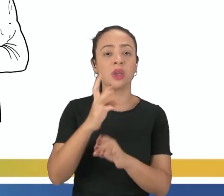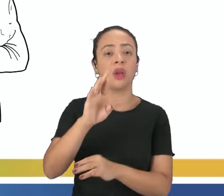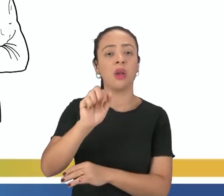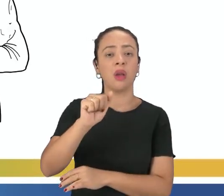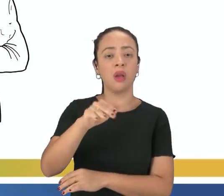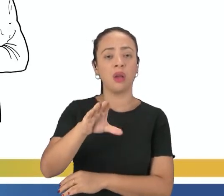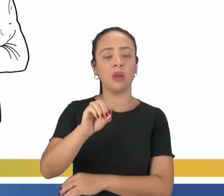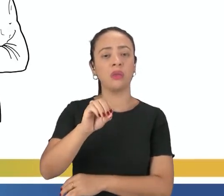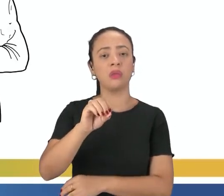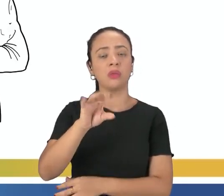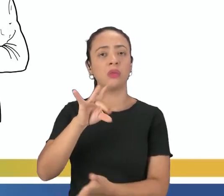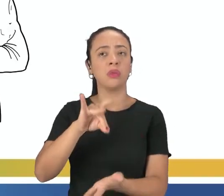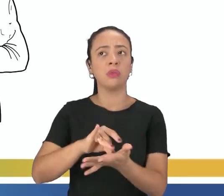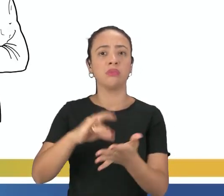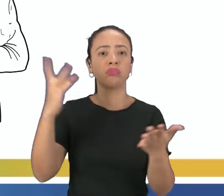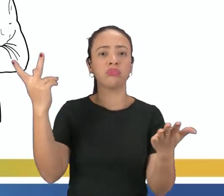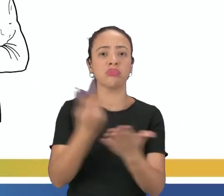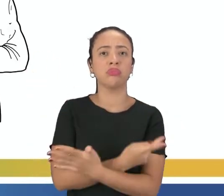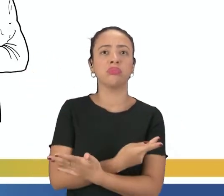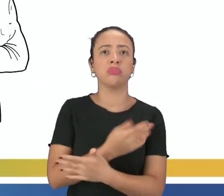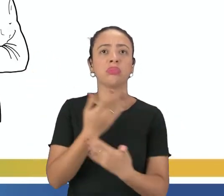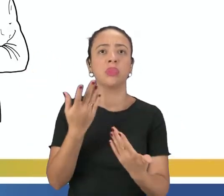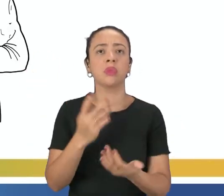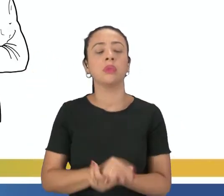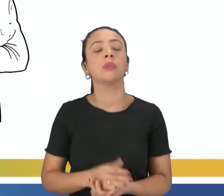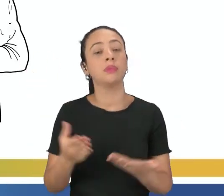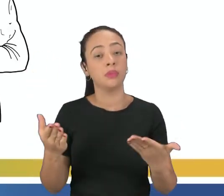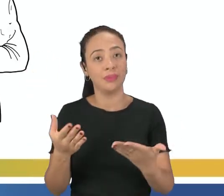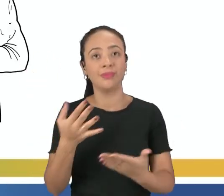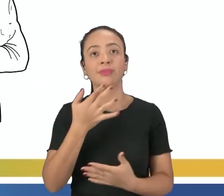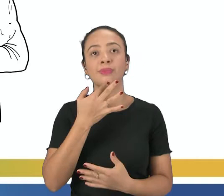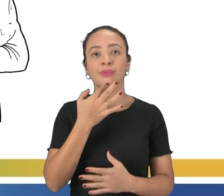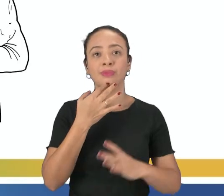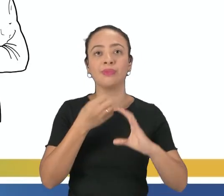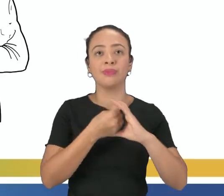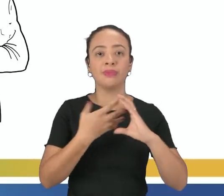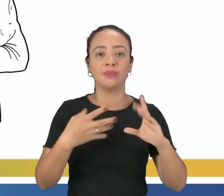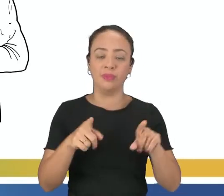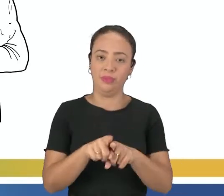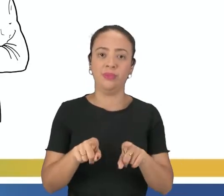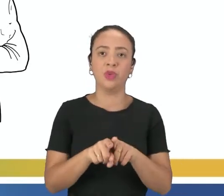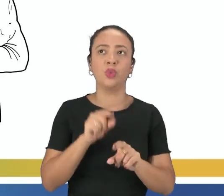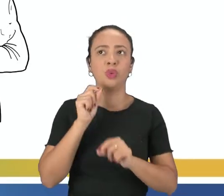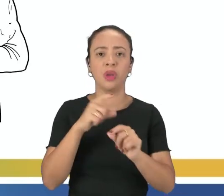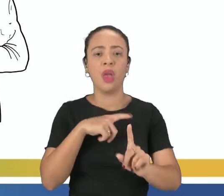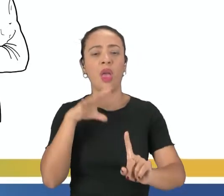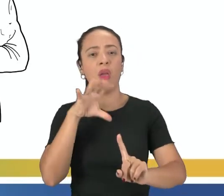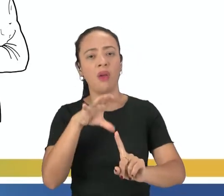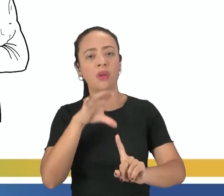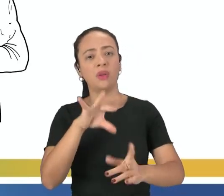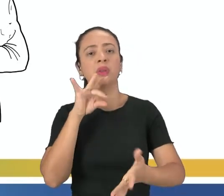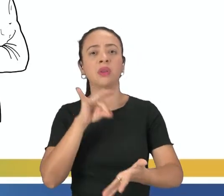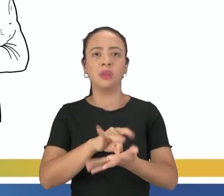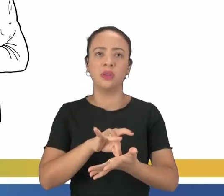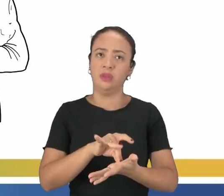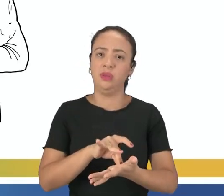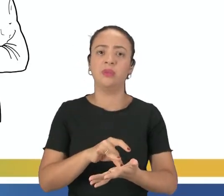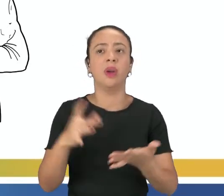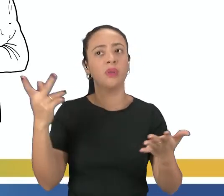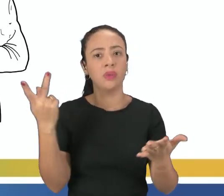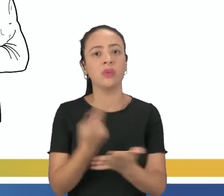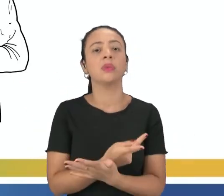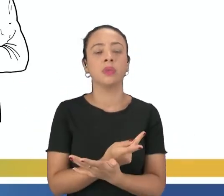de uma reação? Então, a gente vai estar identificando agora essas características, quais são os fatores que vão influenciar